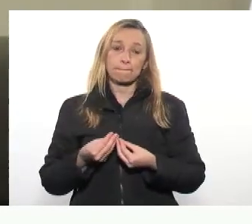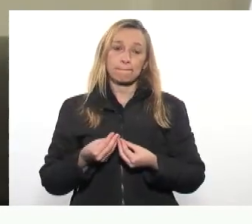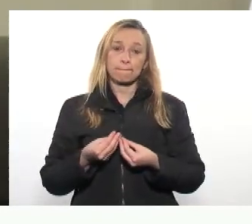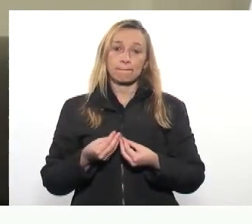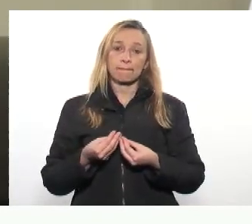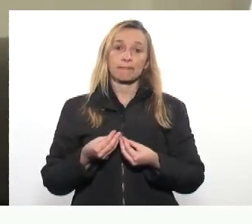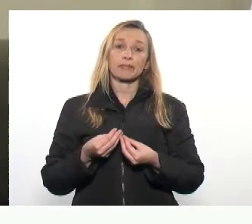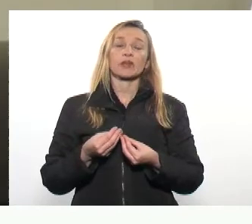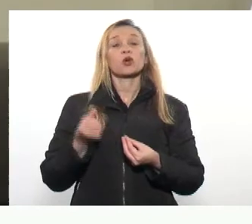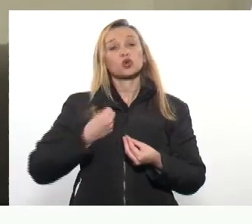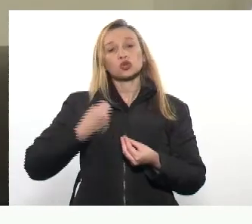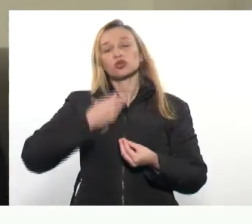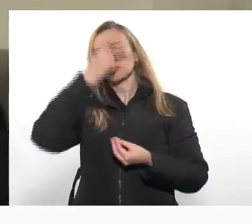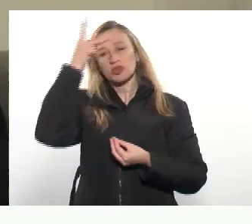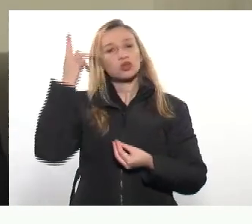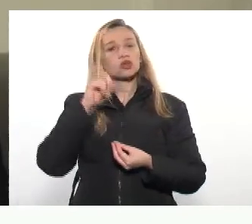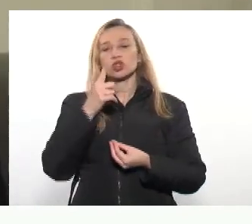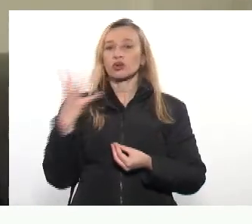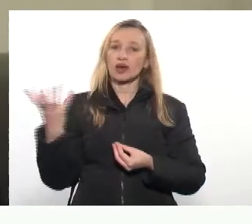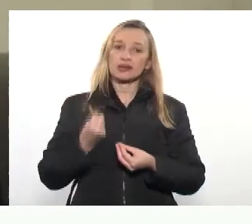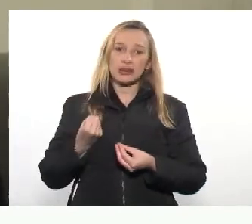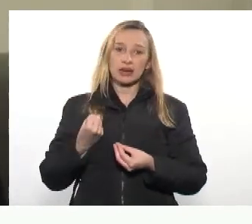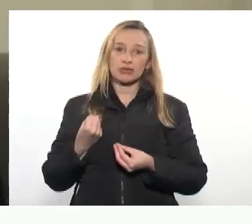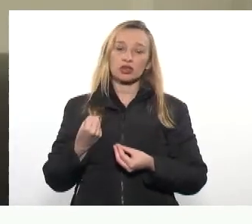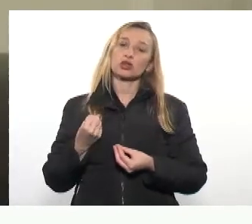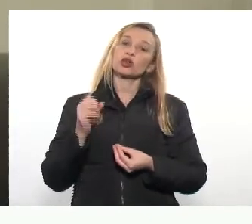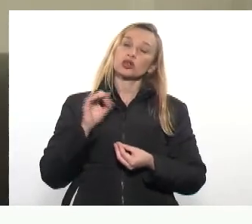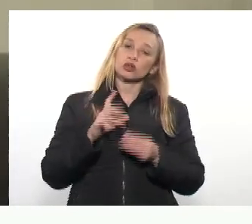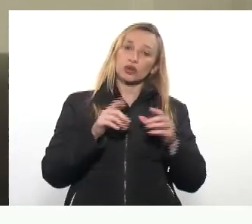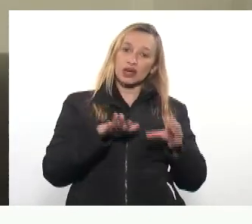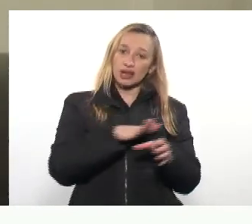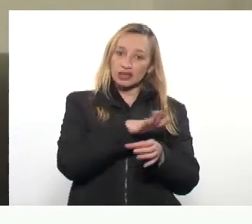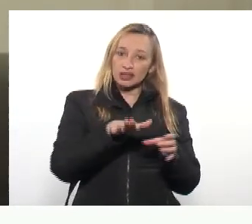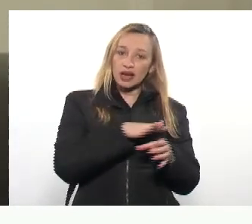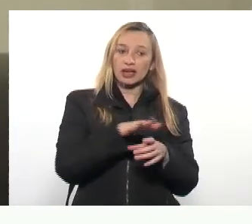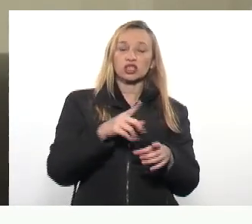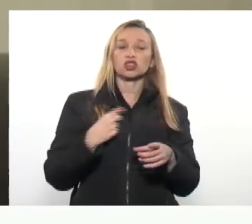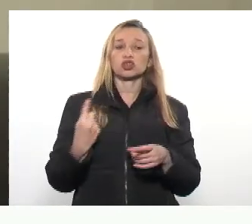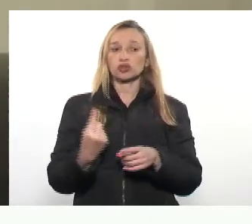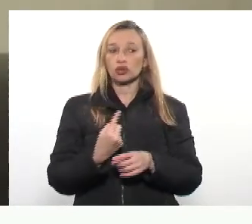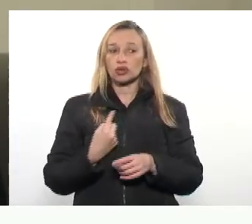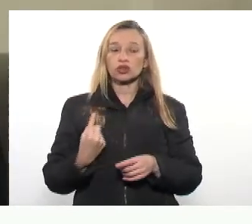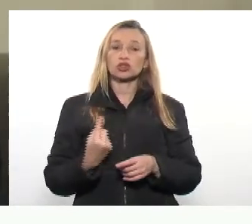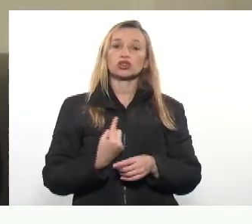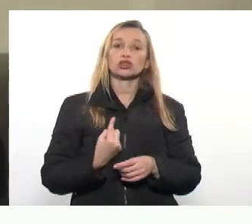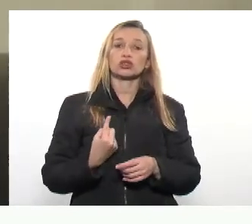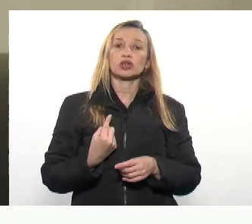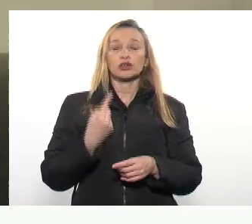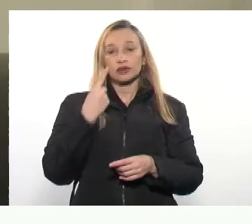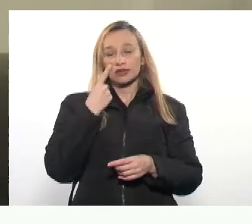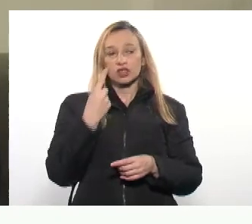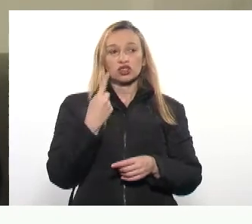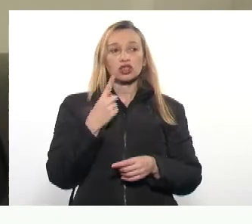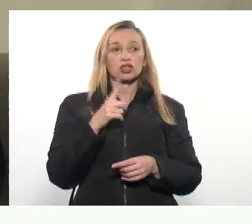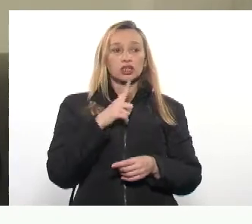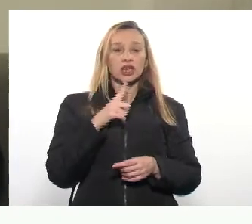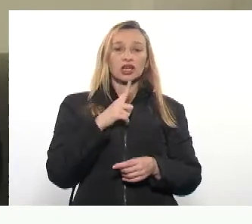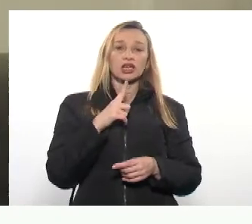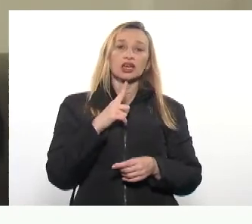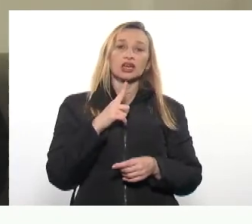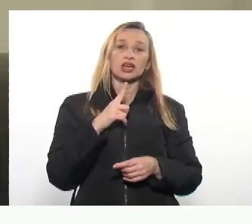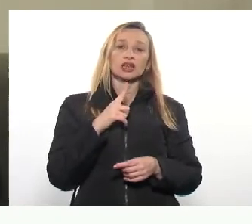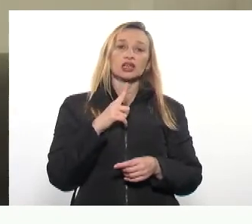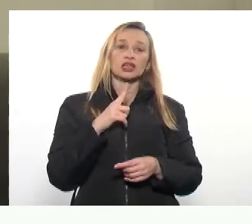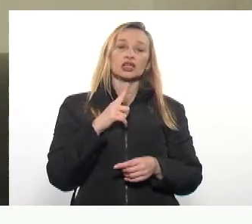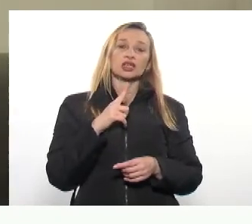consegue receber. São aquelas áreas que a gente tem lá o conflito lá da fornecimento